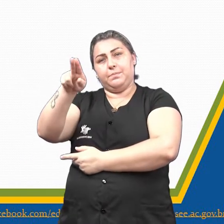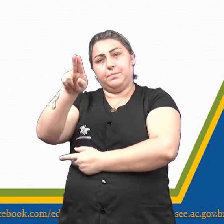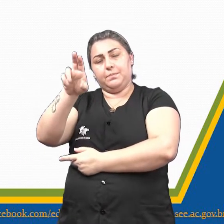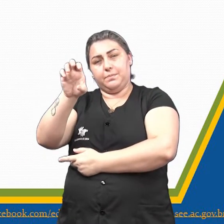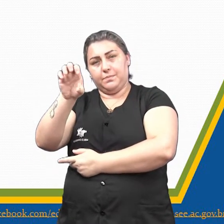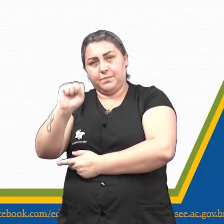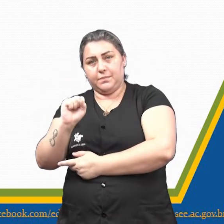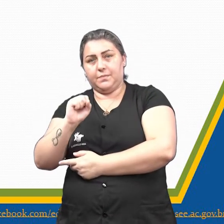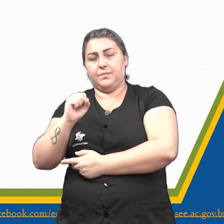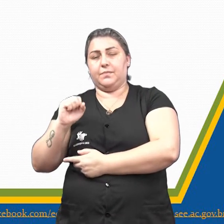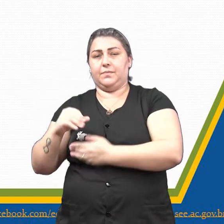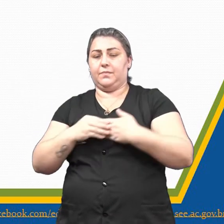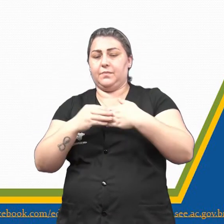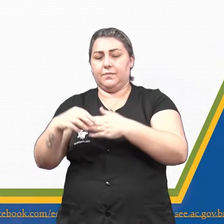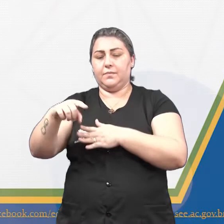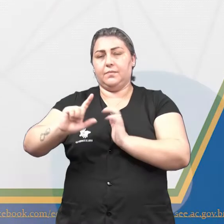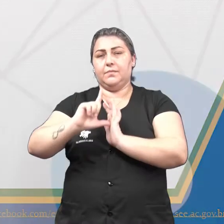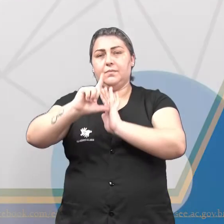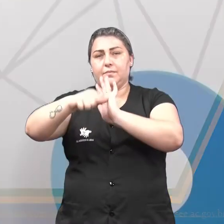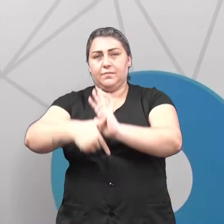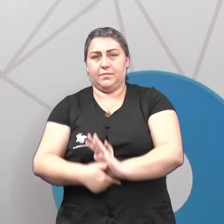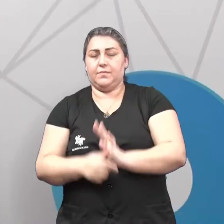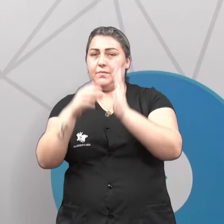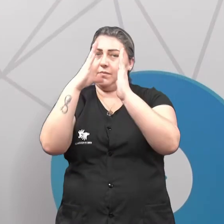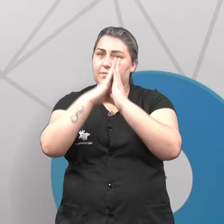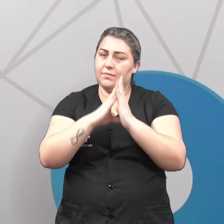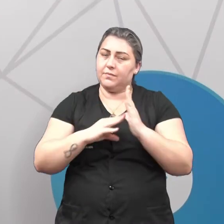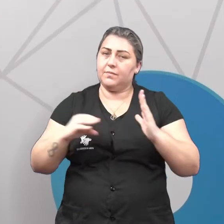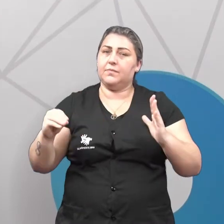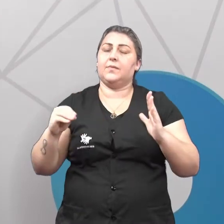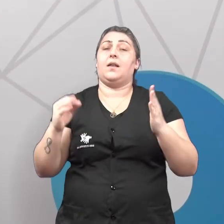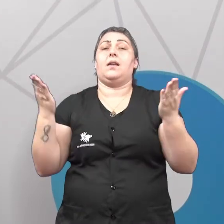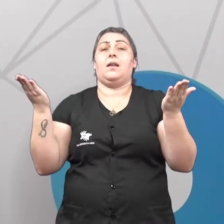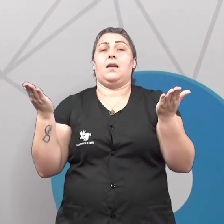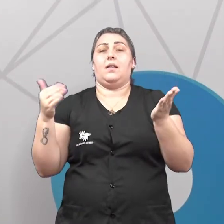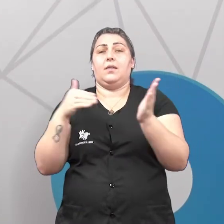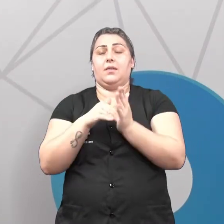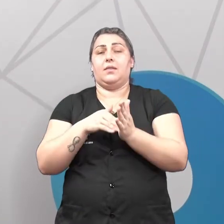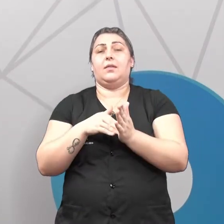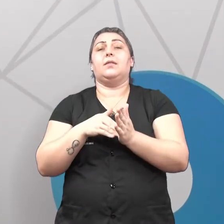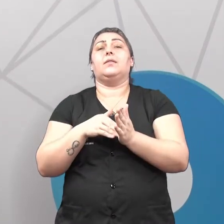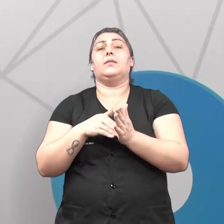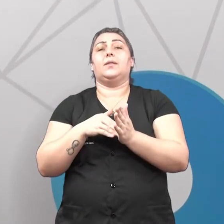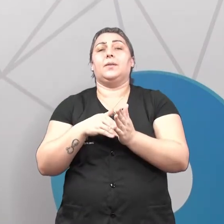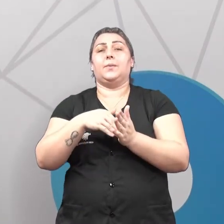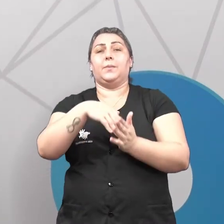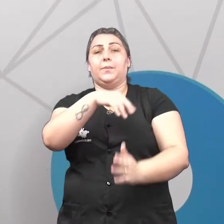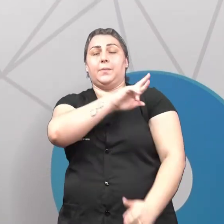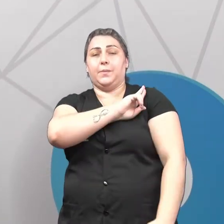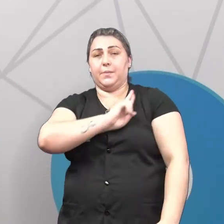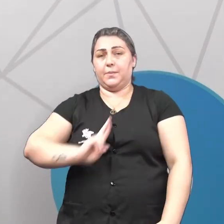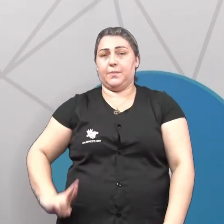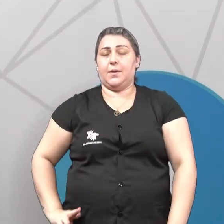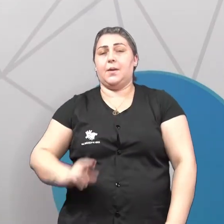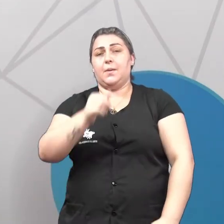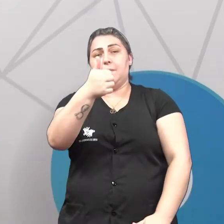que vieram depois dele. Um modelo que se estende até a criação da República, tá?